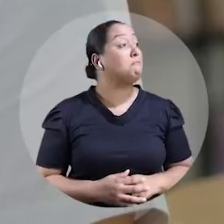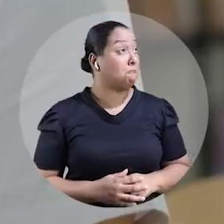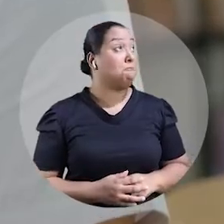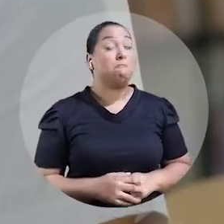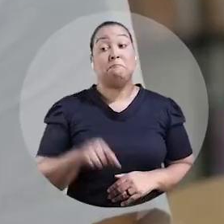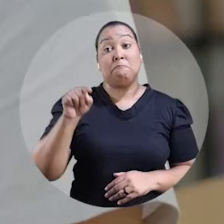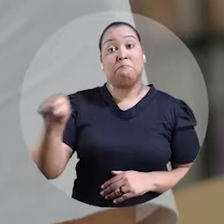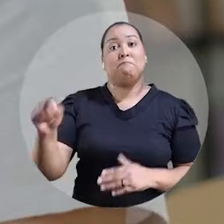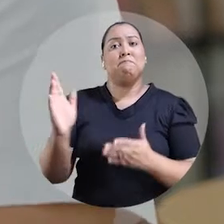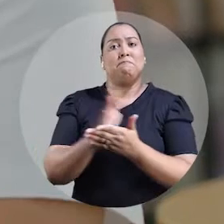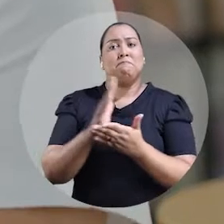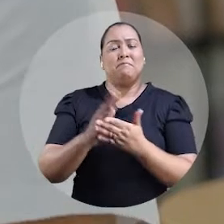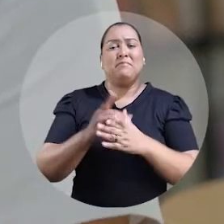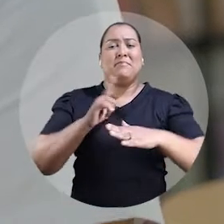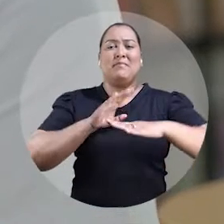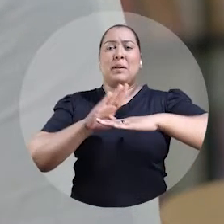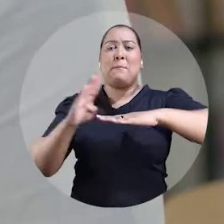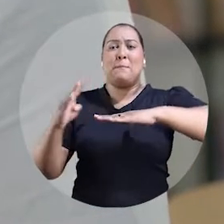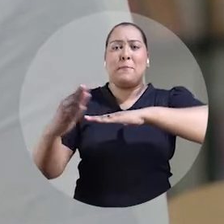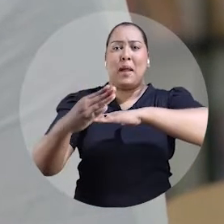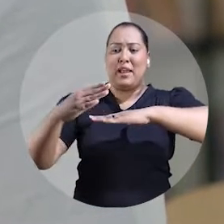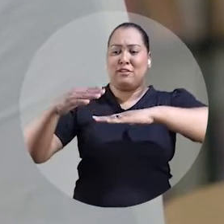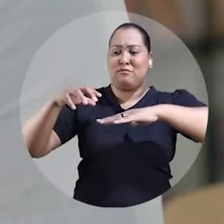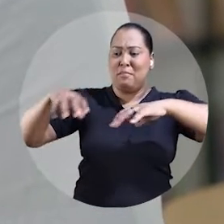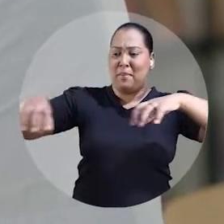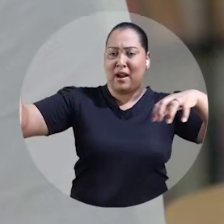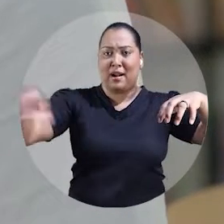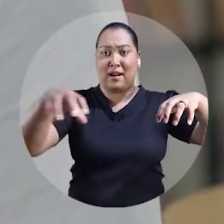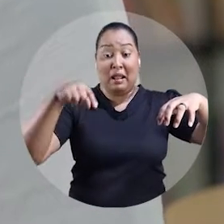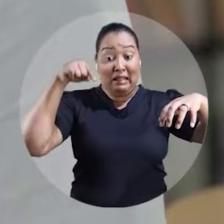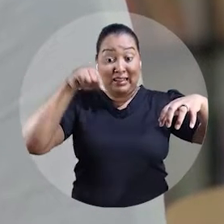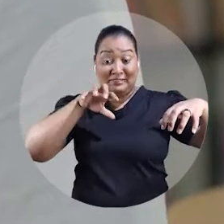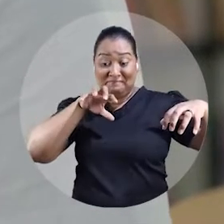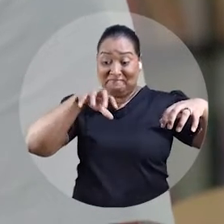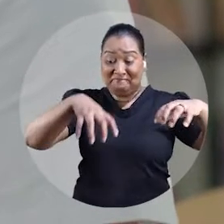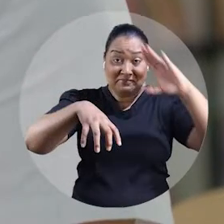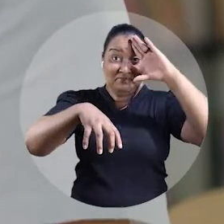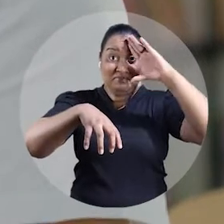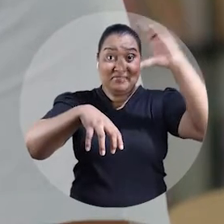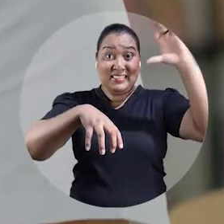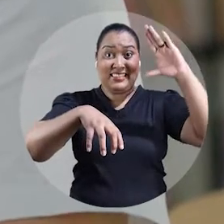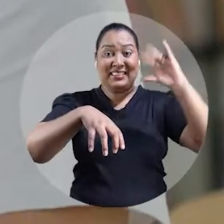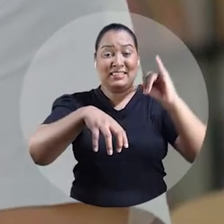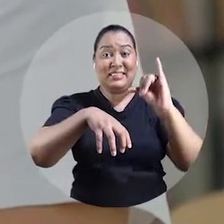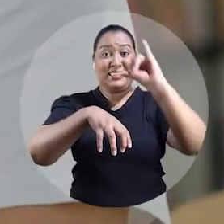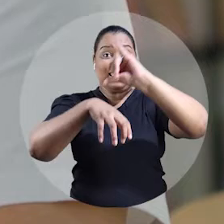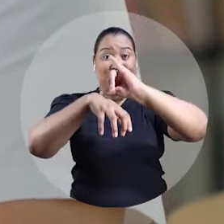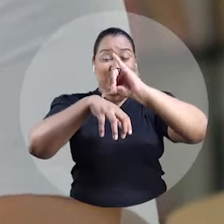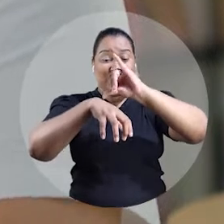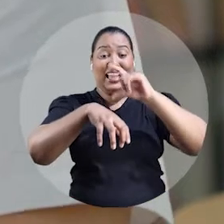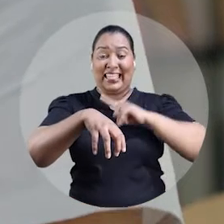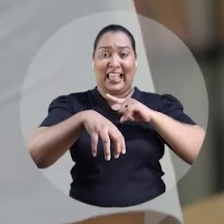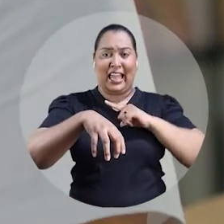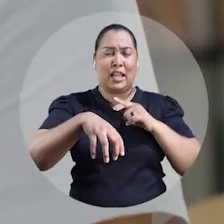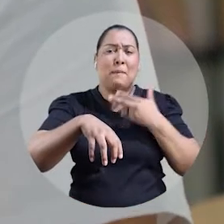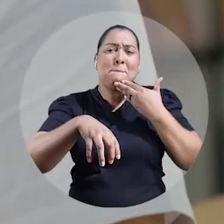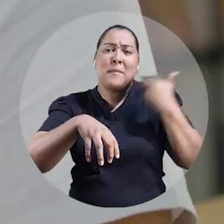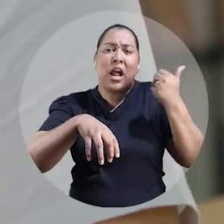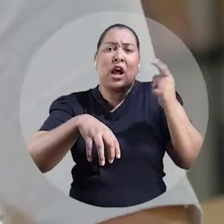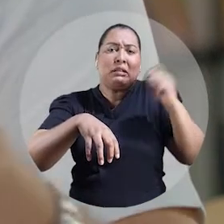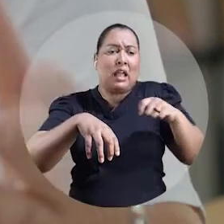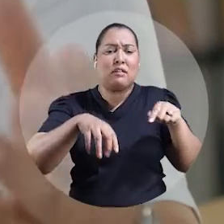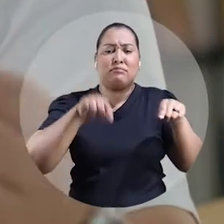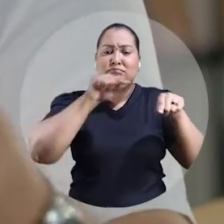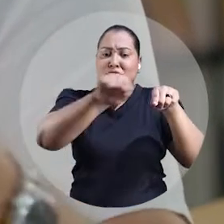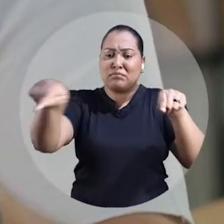Essa biblioteca ela está no coração do Cristo Rei, literalmente, né? Ela está bem localizada para que